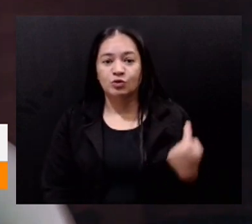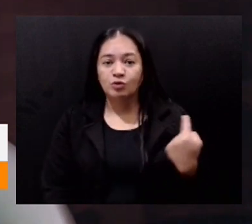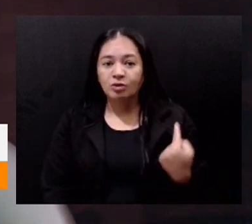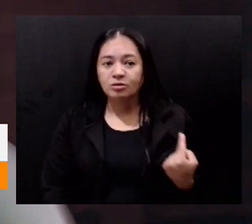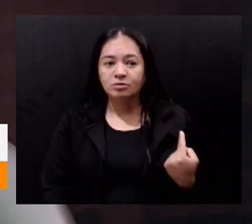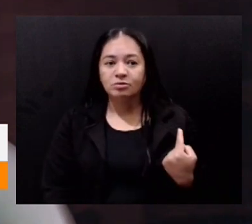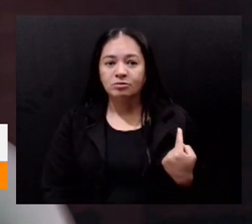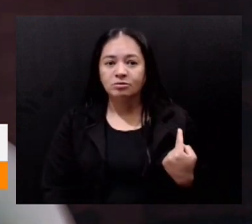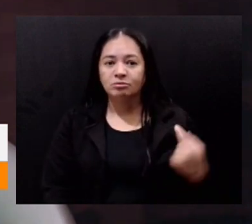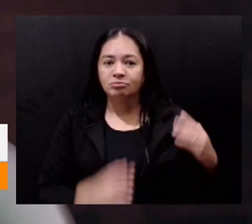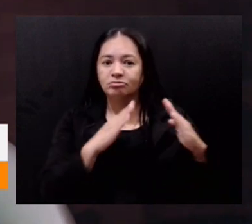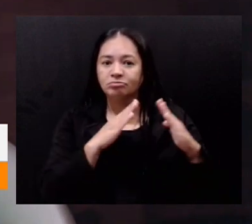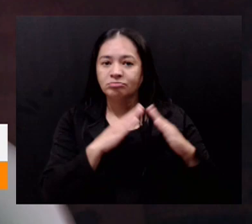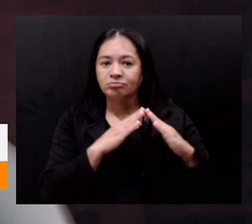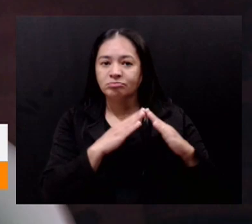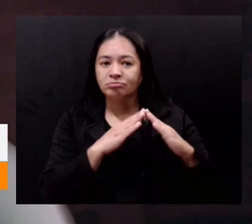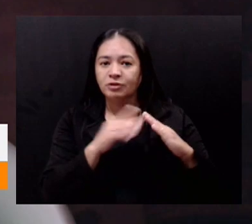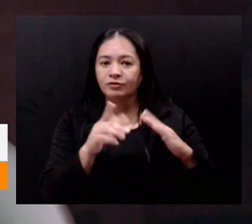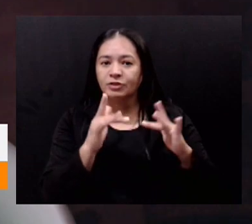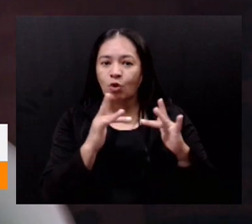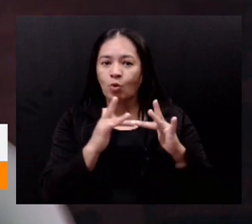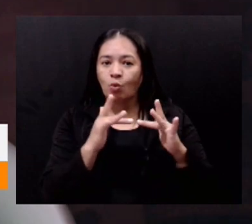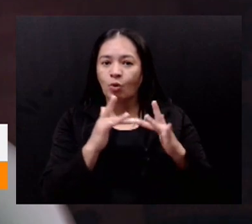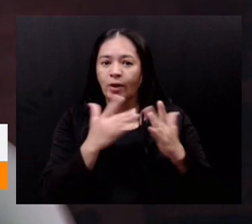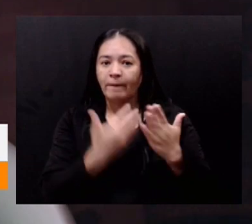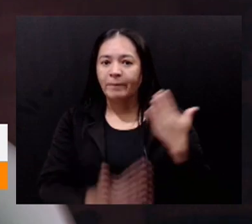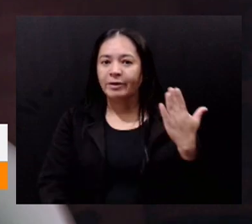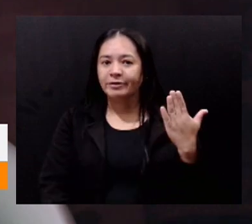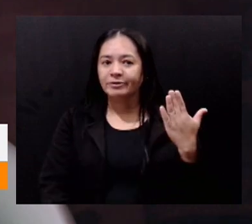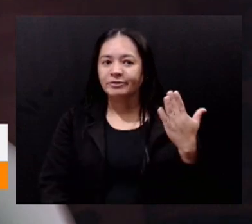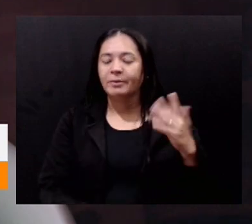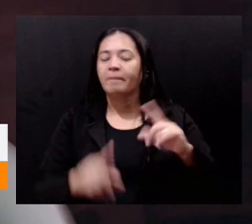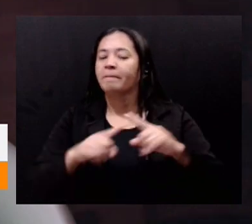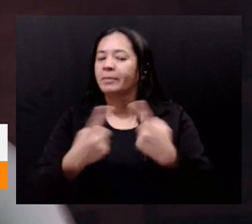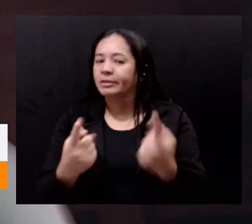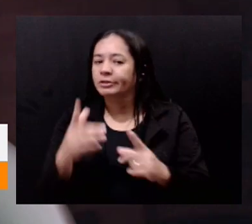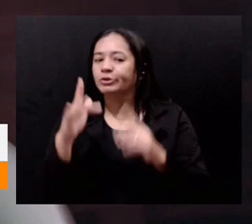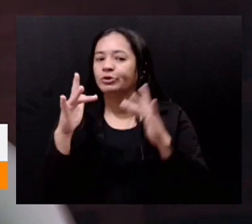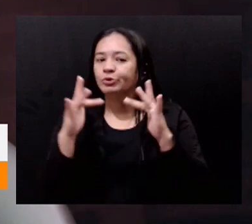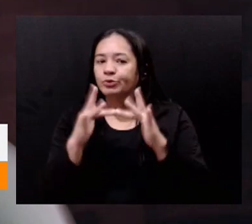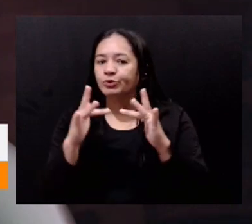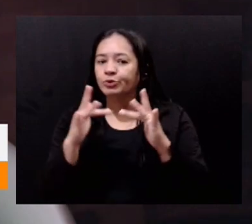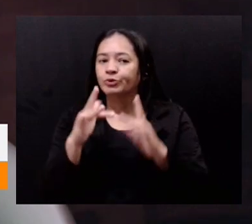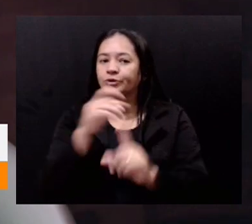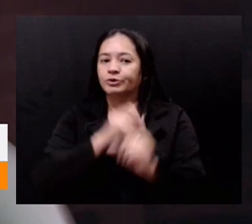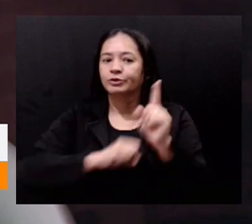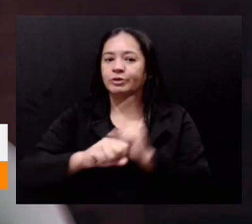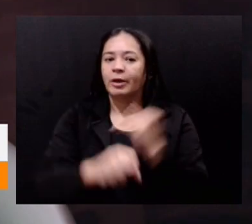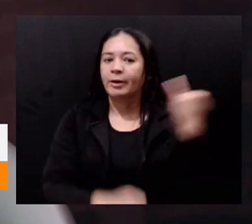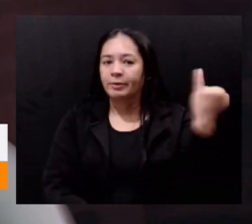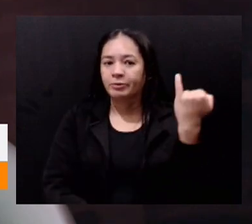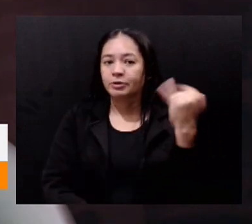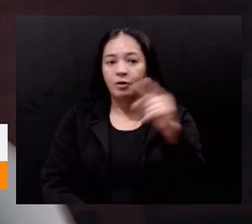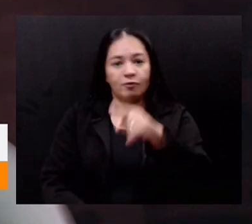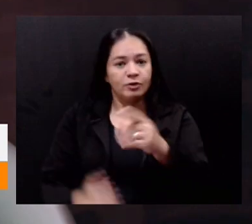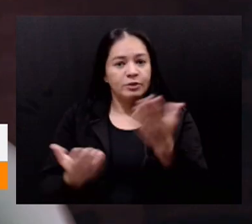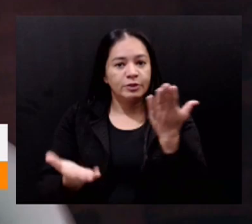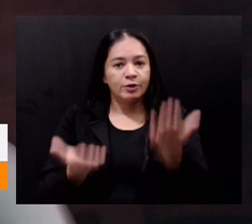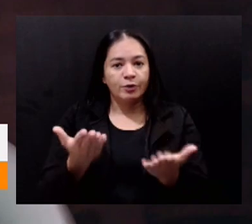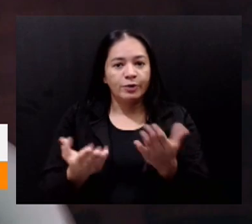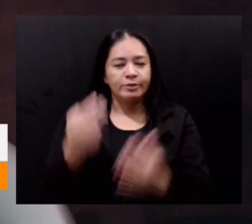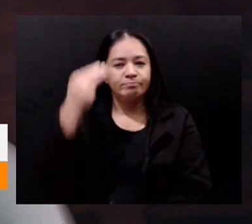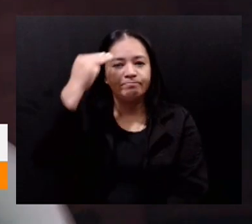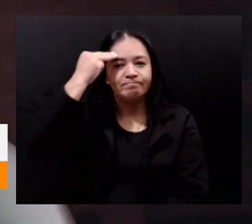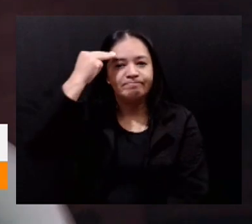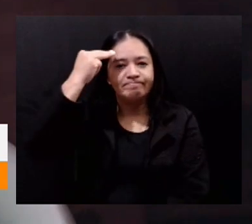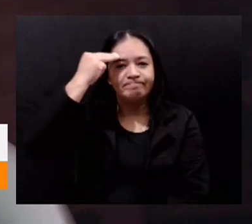o contato, e o contato social, ele é fundamental para você ter um equilíbrio mental. Então, por exemplo, ele